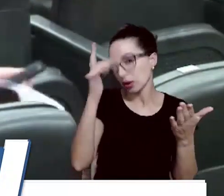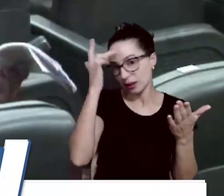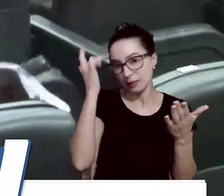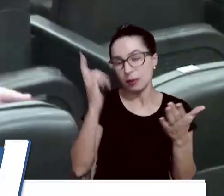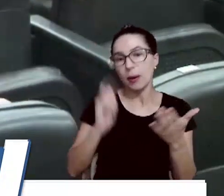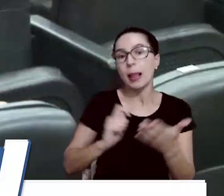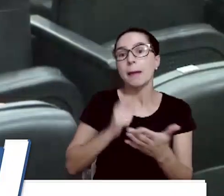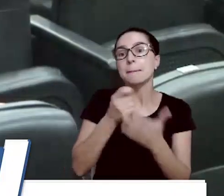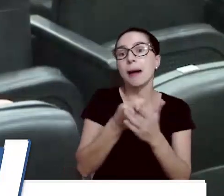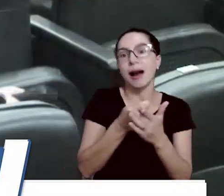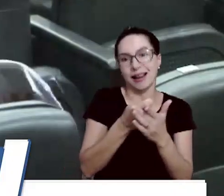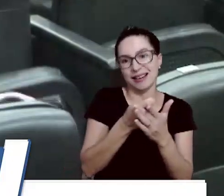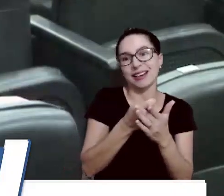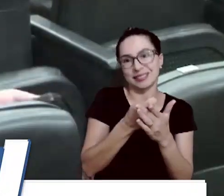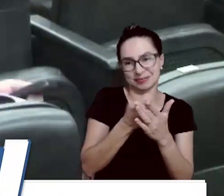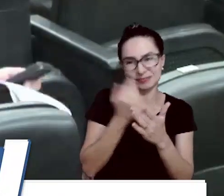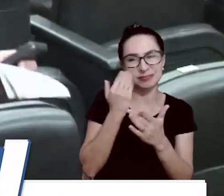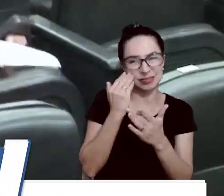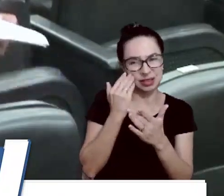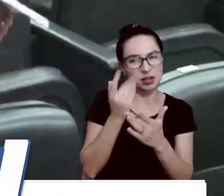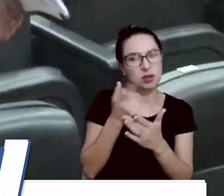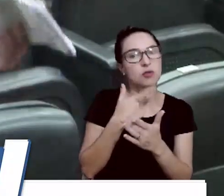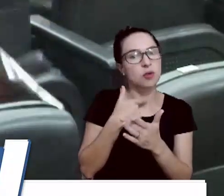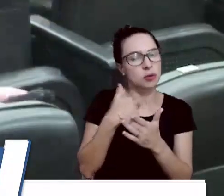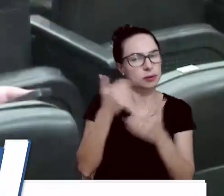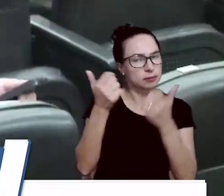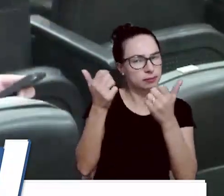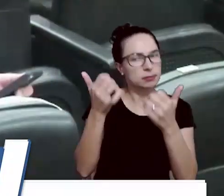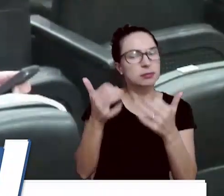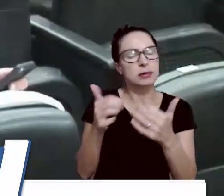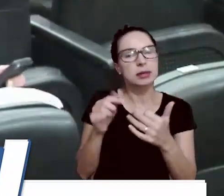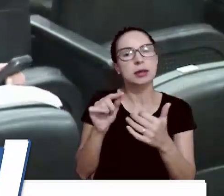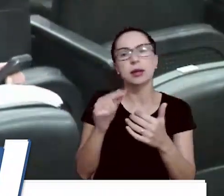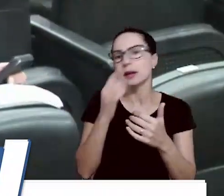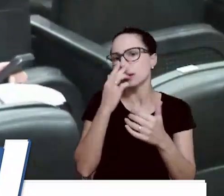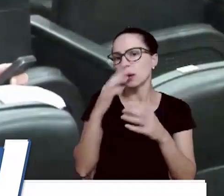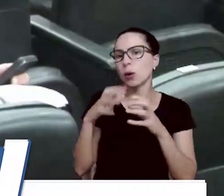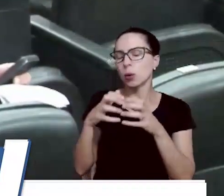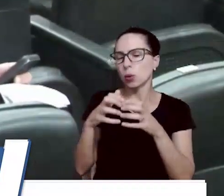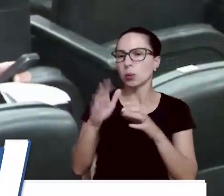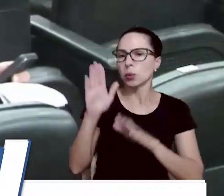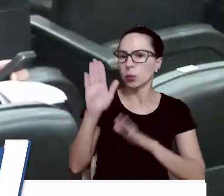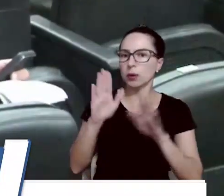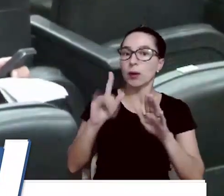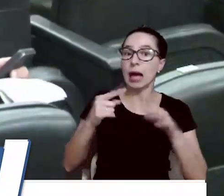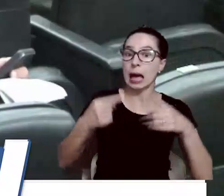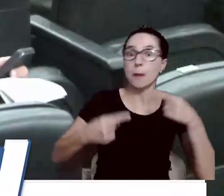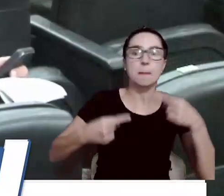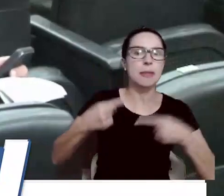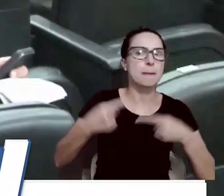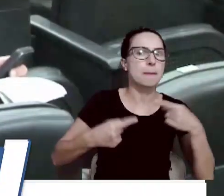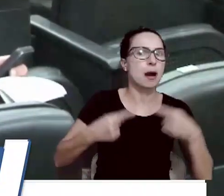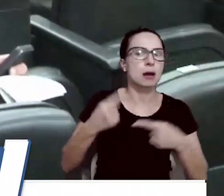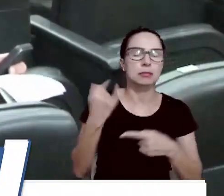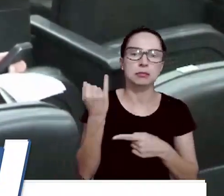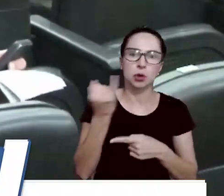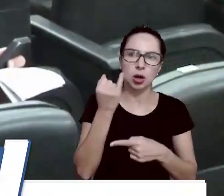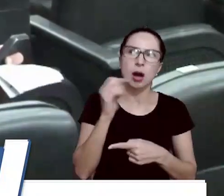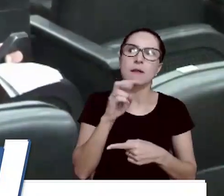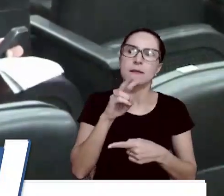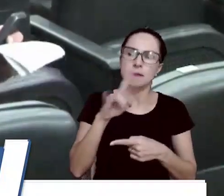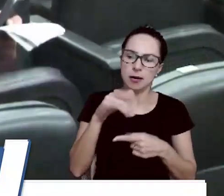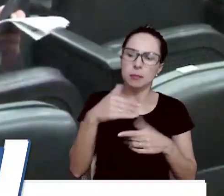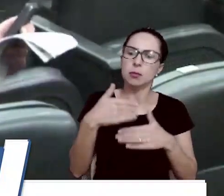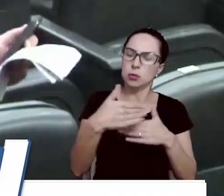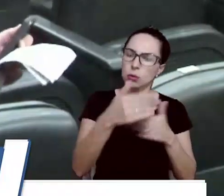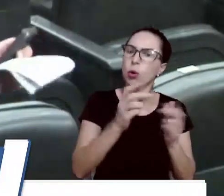ele. Então, é isso que eu gostaria de te orientar. Igual o pessoal comentou, é um debate importante, podemos levar isso adiante, sim,